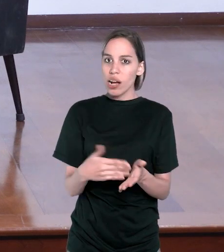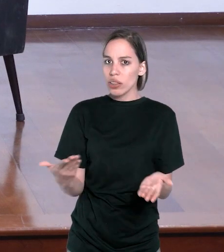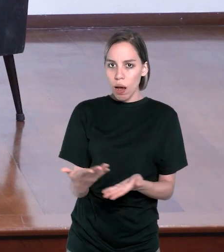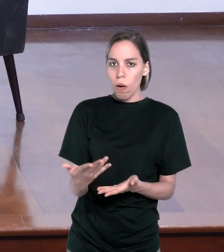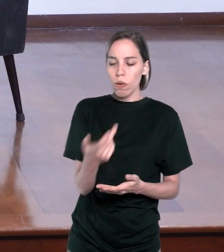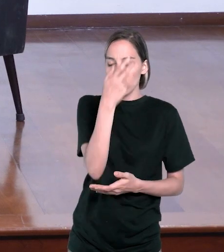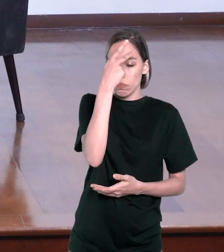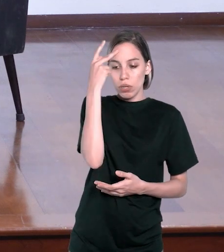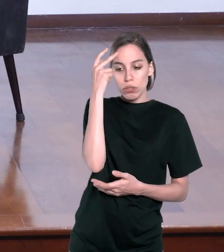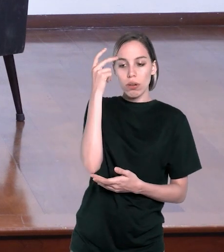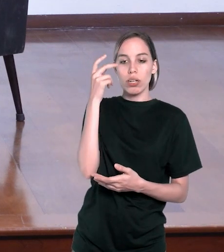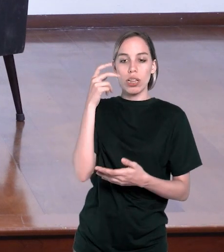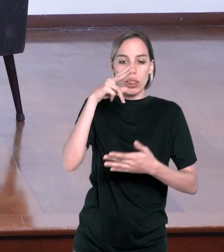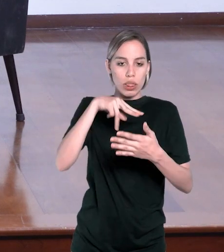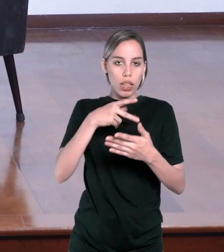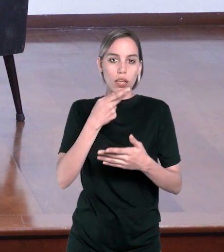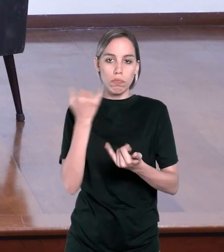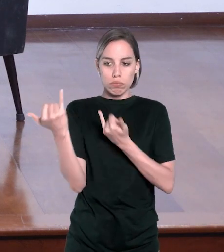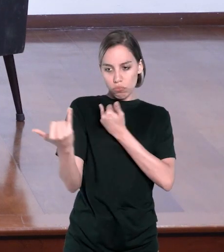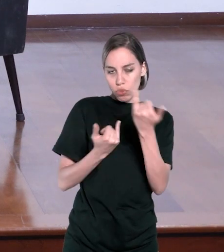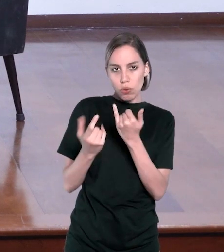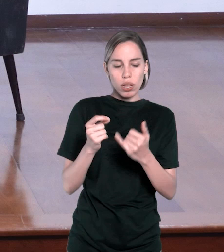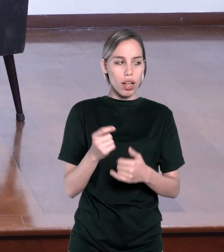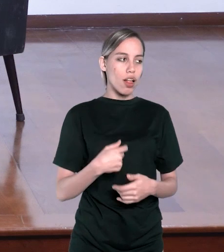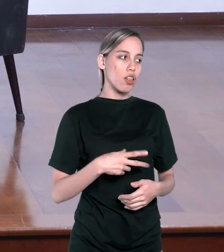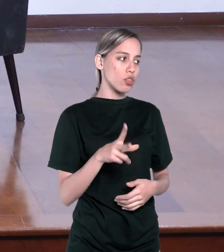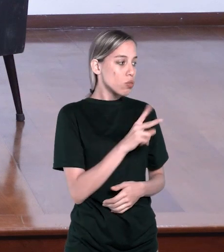contou a história da minha mãe. 2016, não foi?